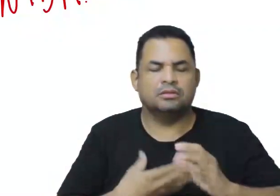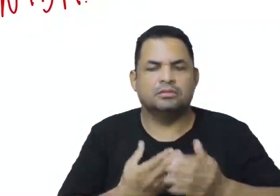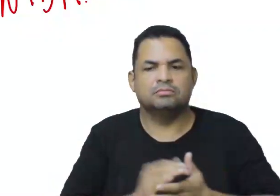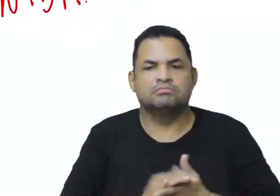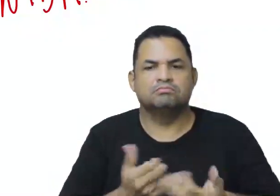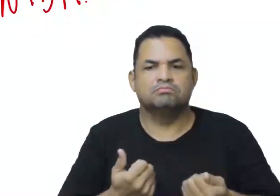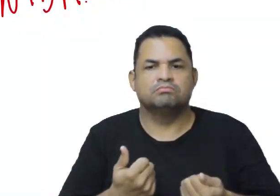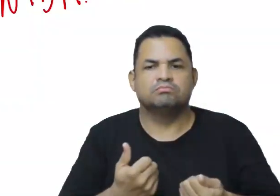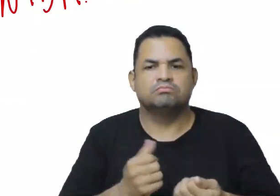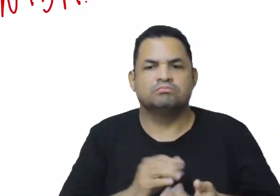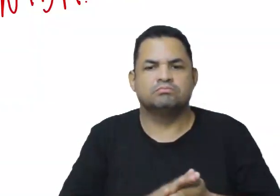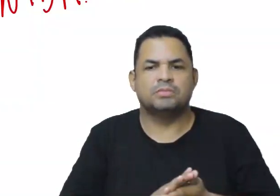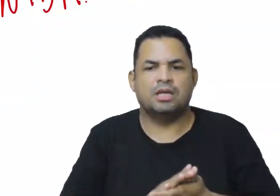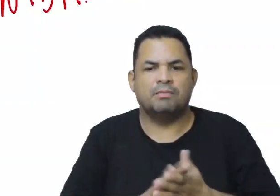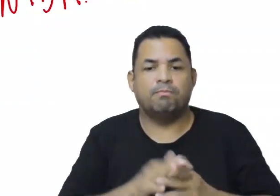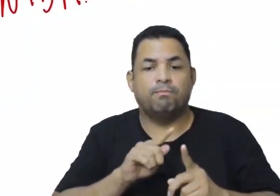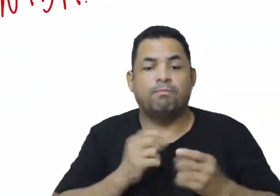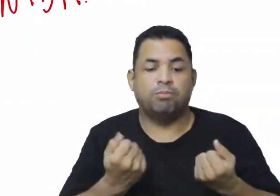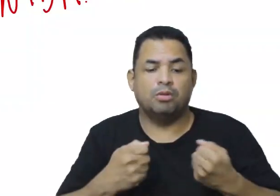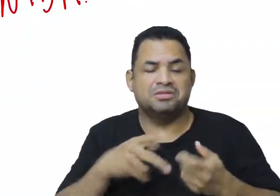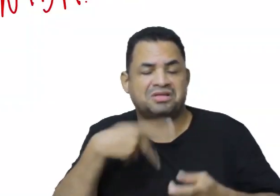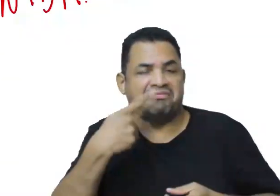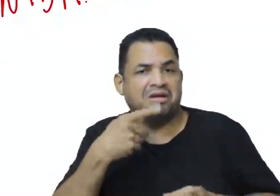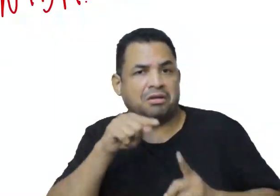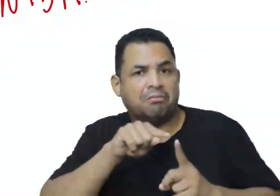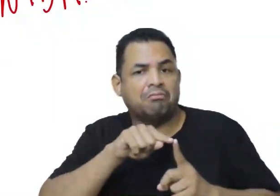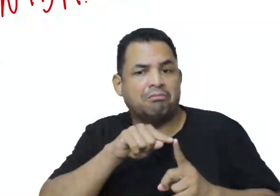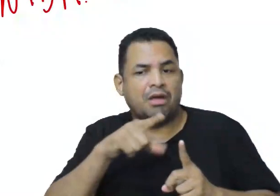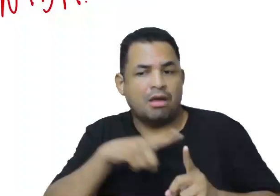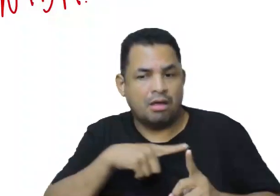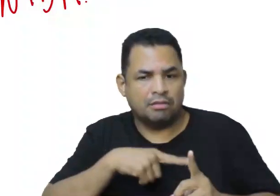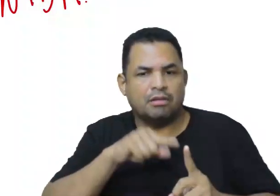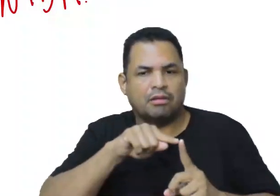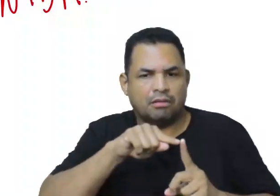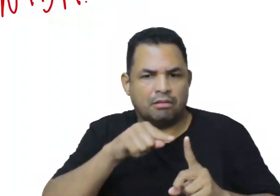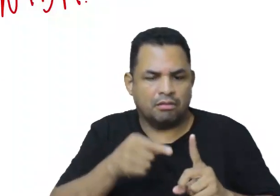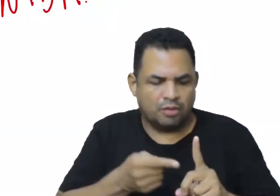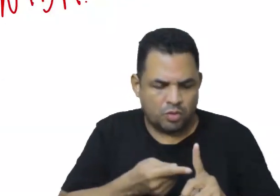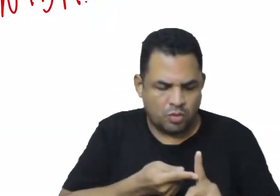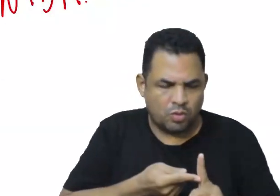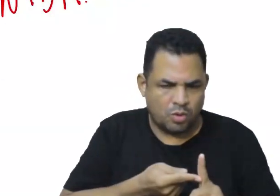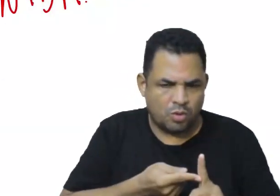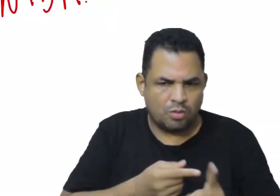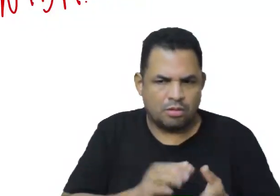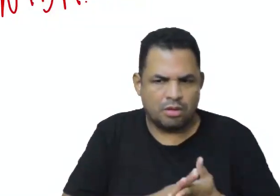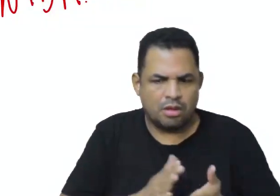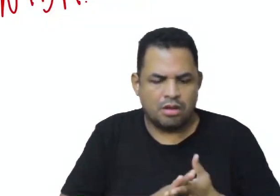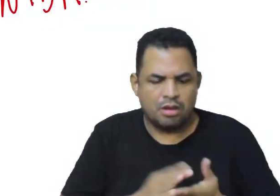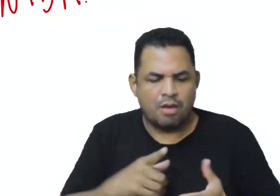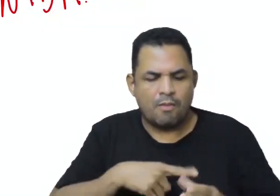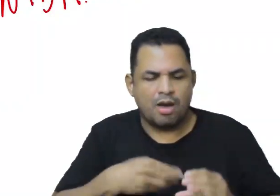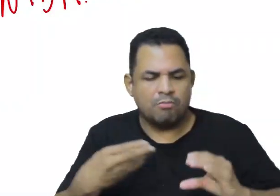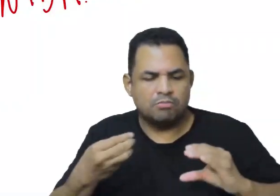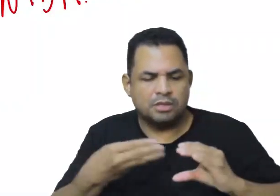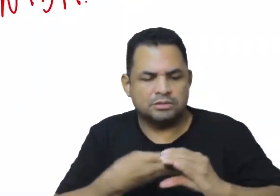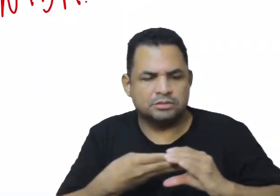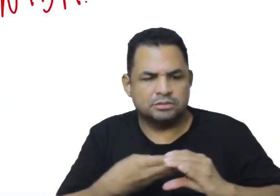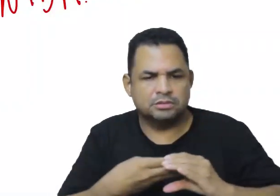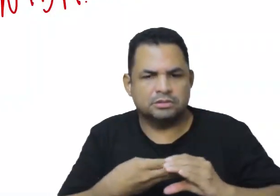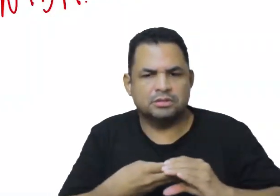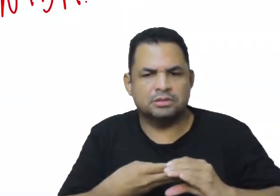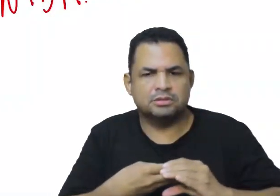dizer, uma gravidez, né? A partir dali, agora sim, existe uma célula que vai começar